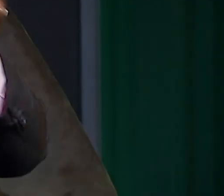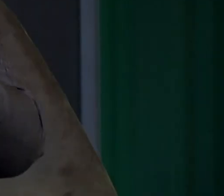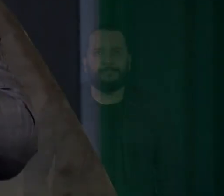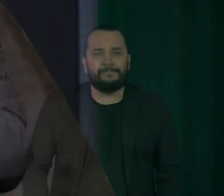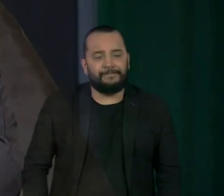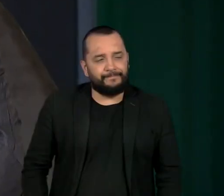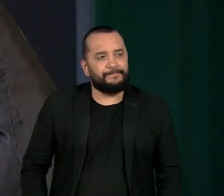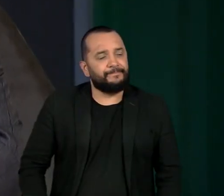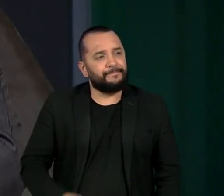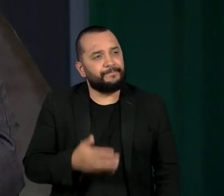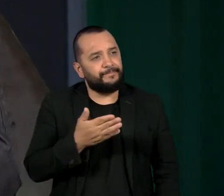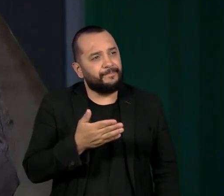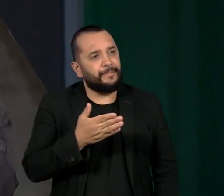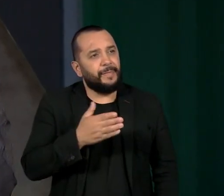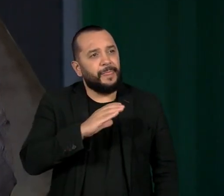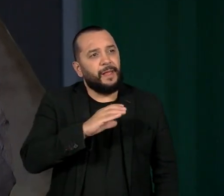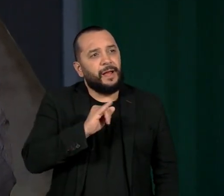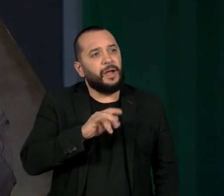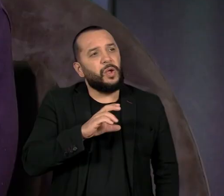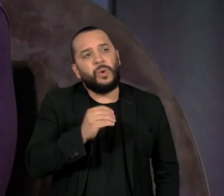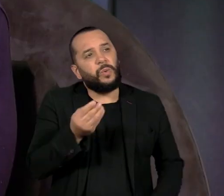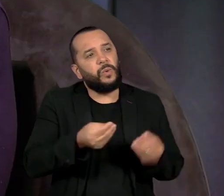Doutor Caio, como é que a gente resolve isso, hein?